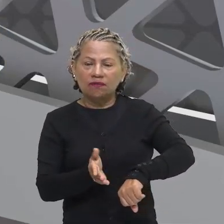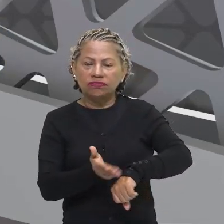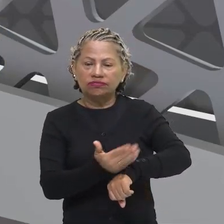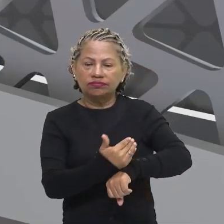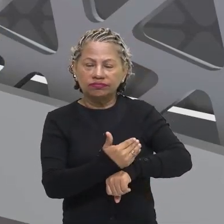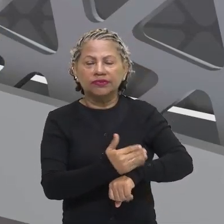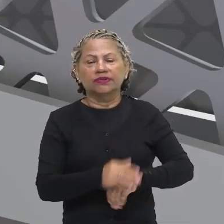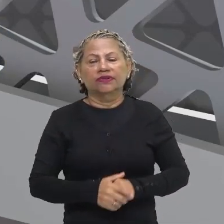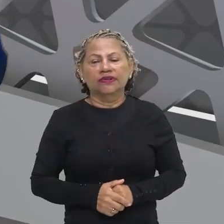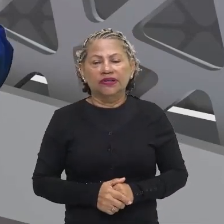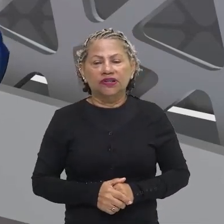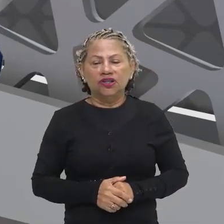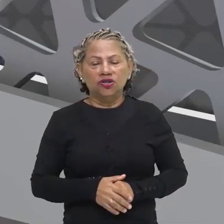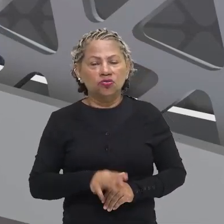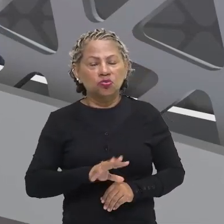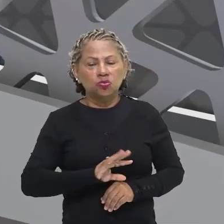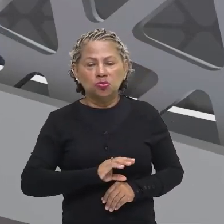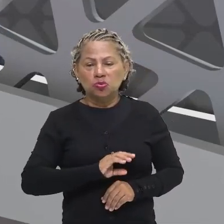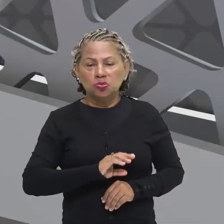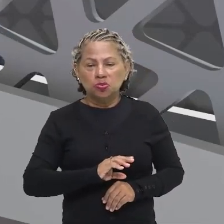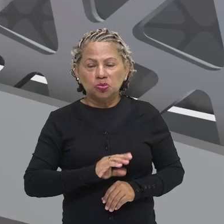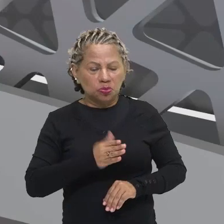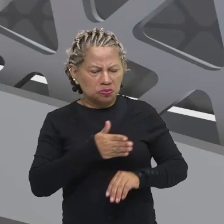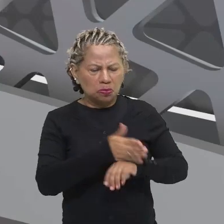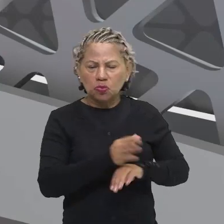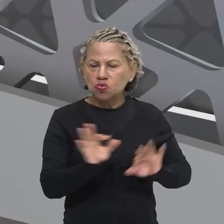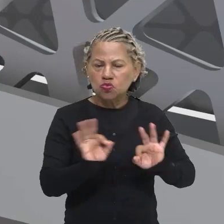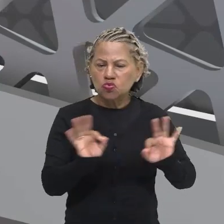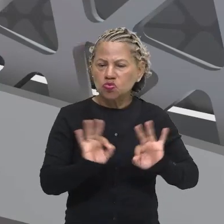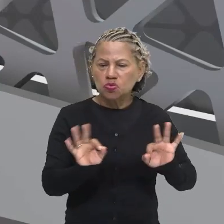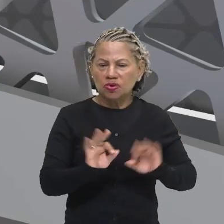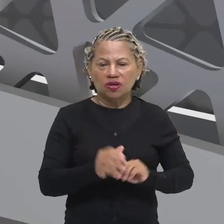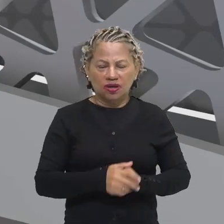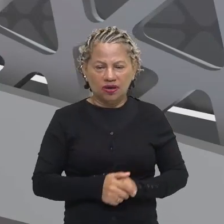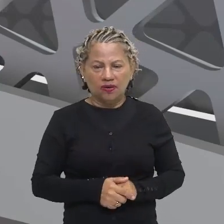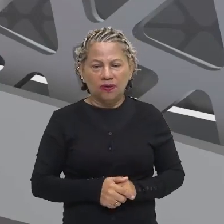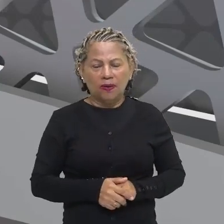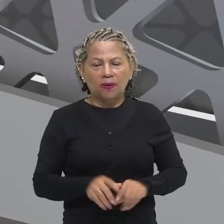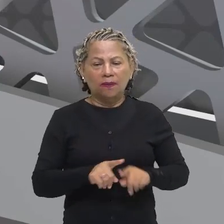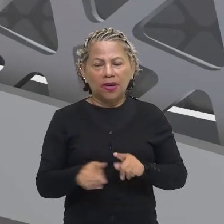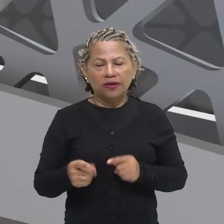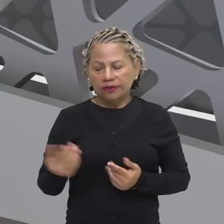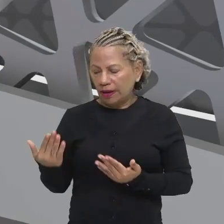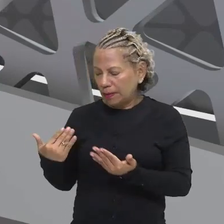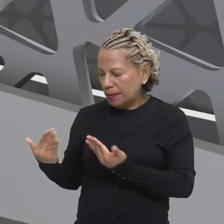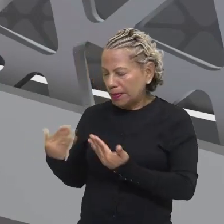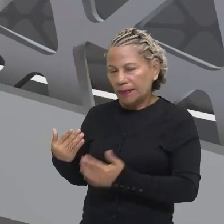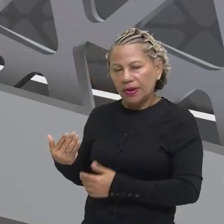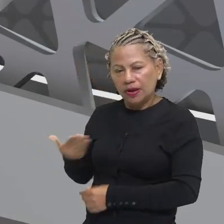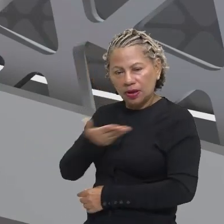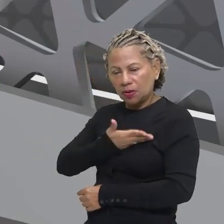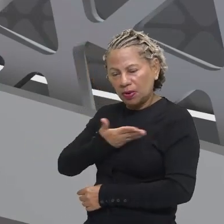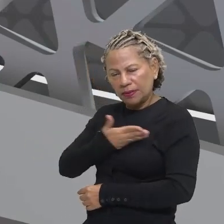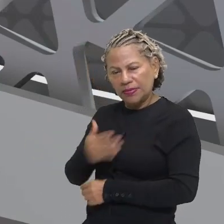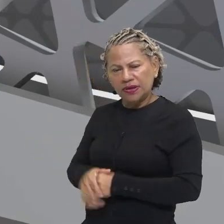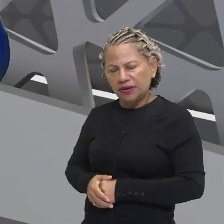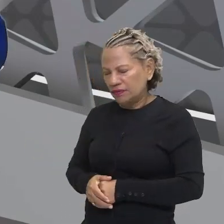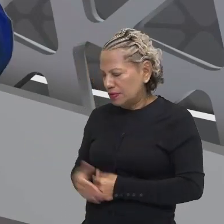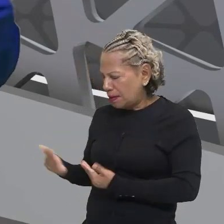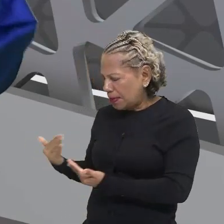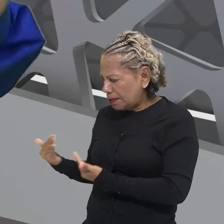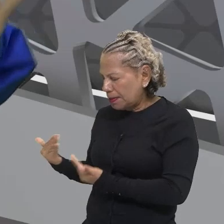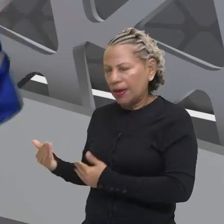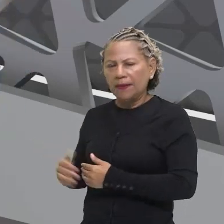consegui entrar na consulta, mas eu estava comentando com uma colega de trabalho sobre isso, entende?